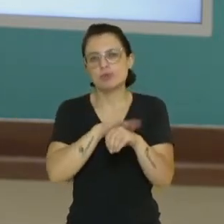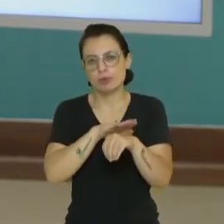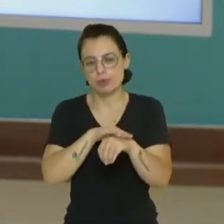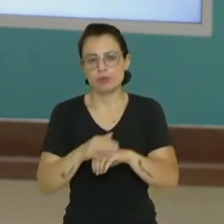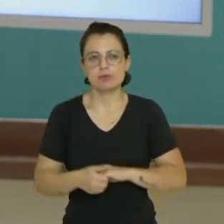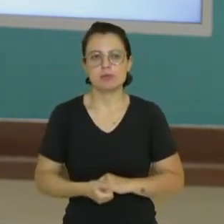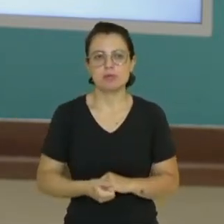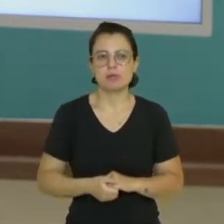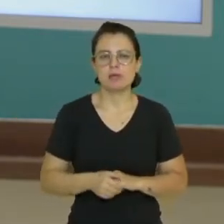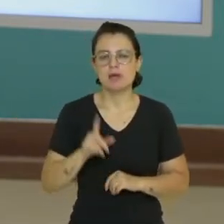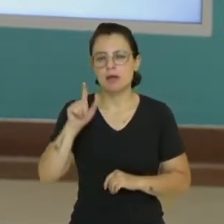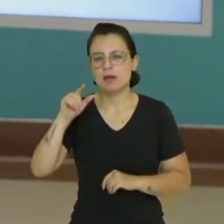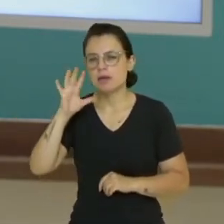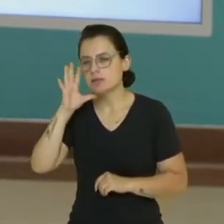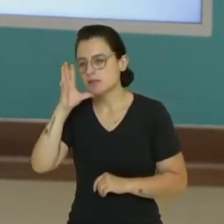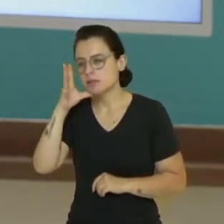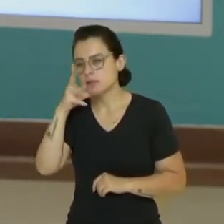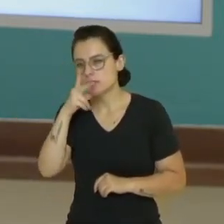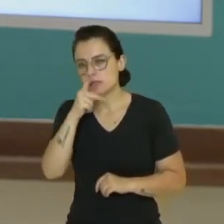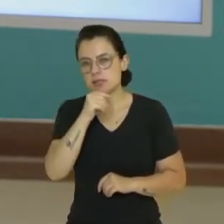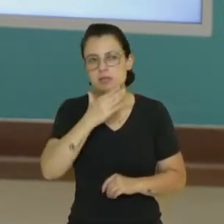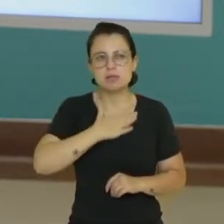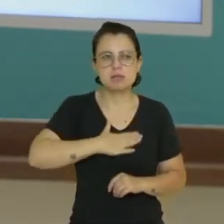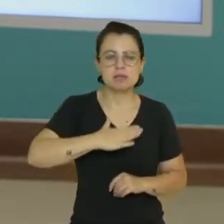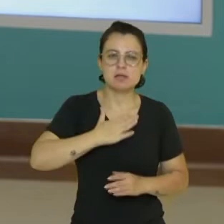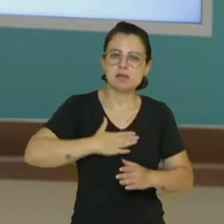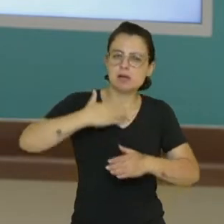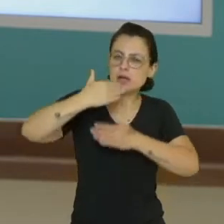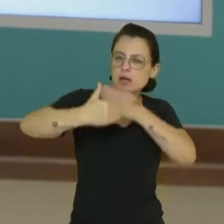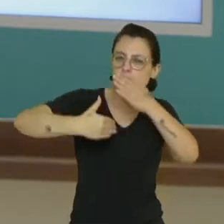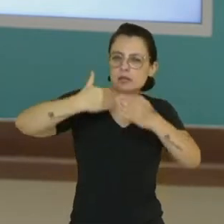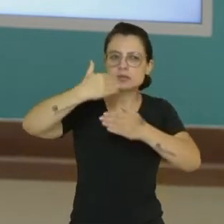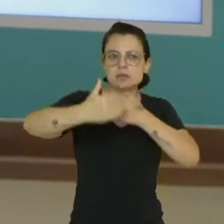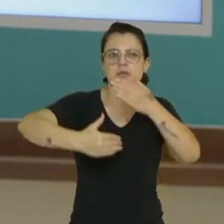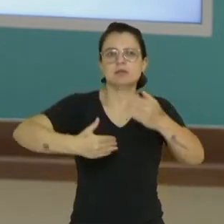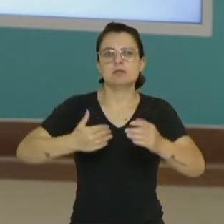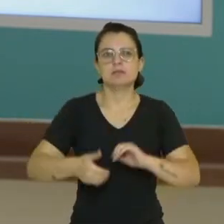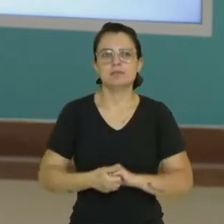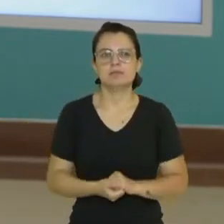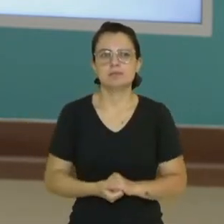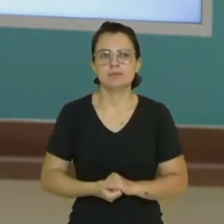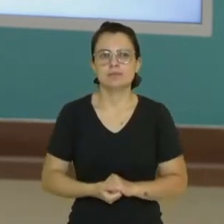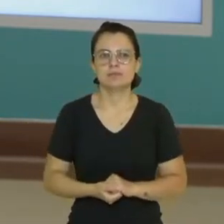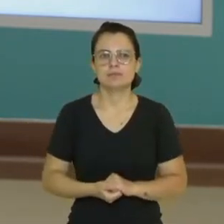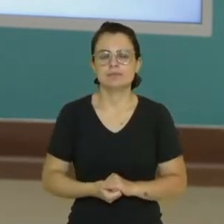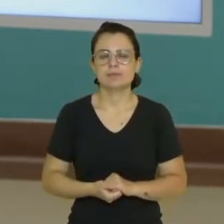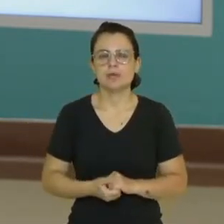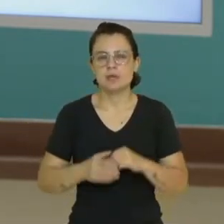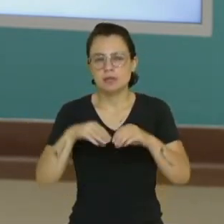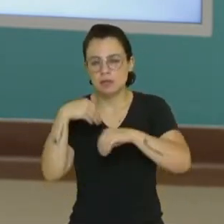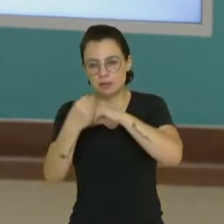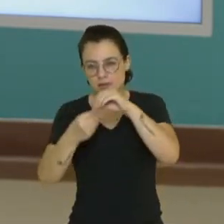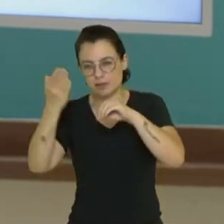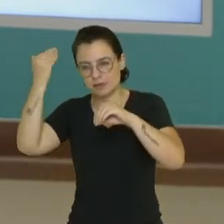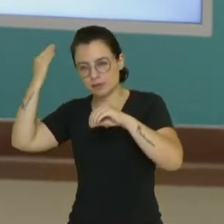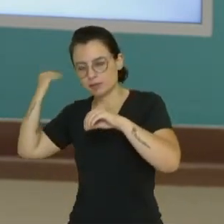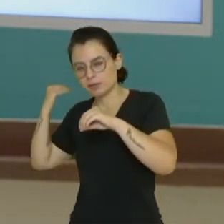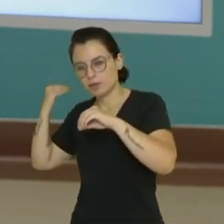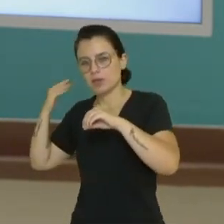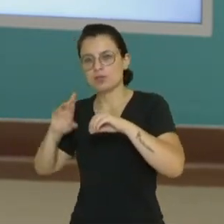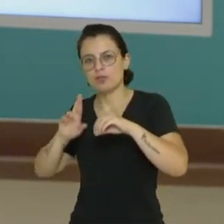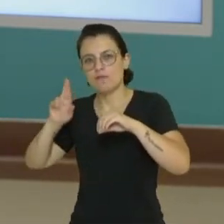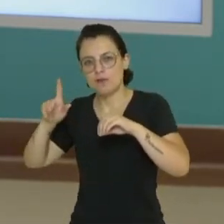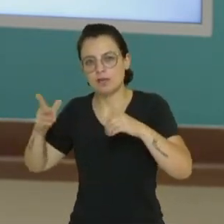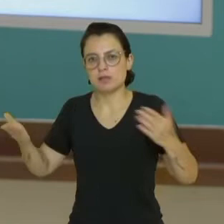transformação lenta, gradual. E a sua composição era diferente da